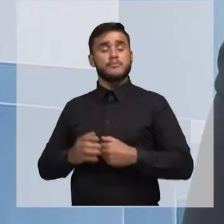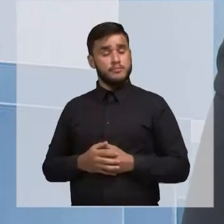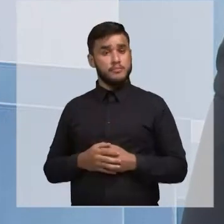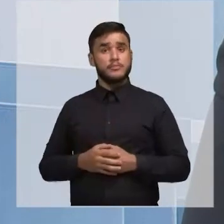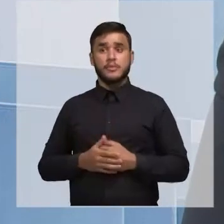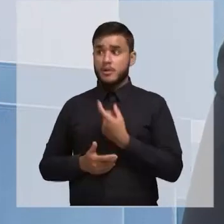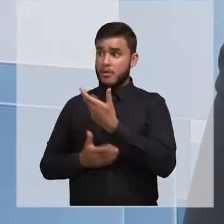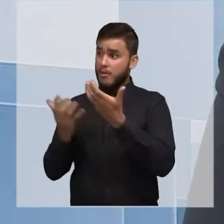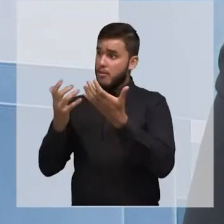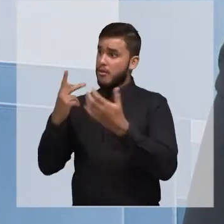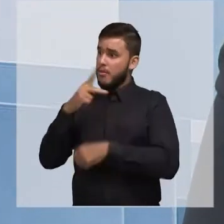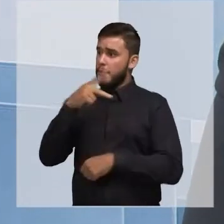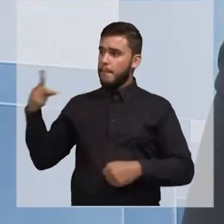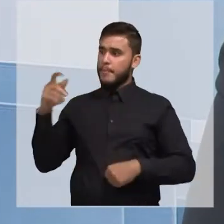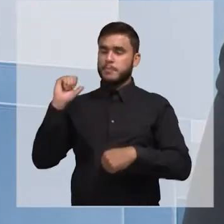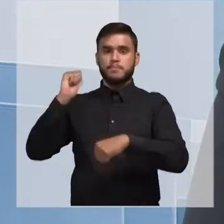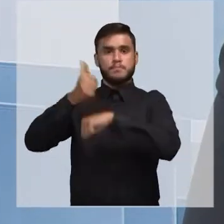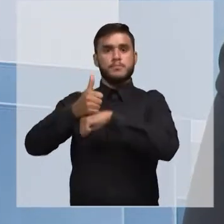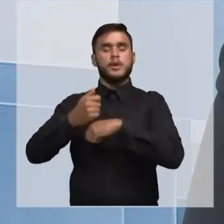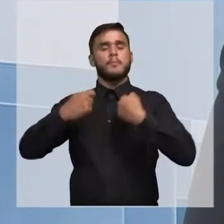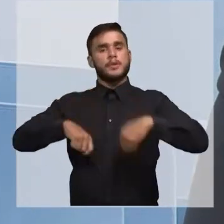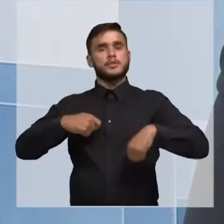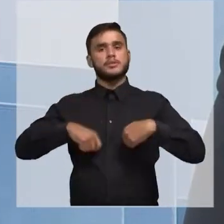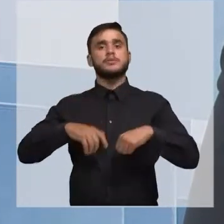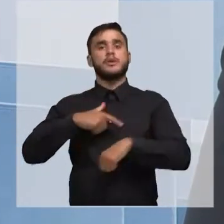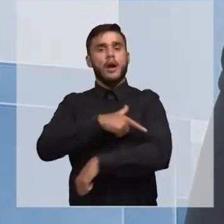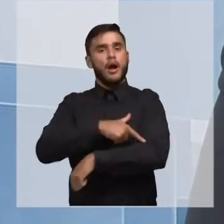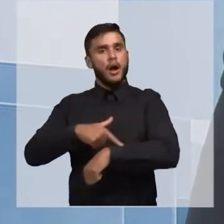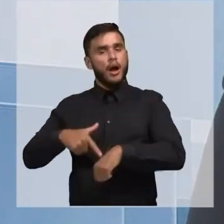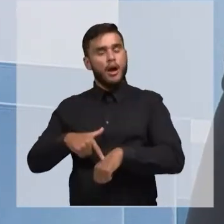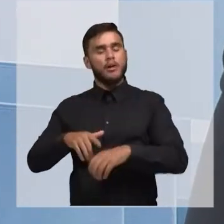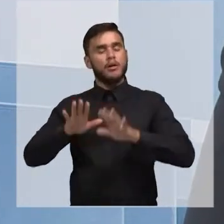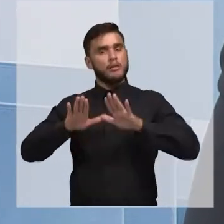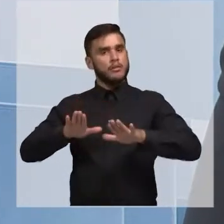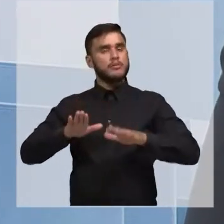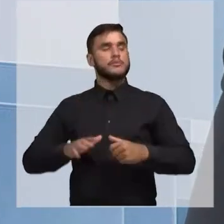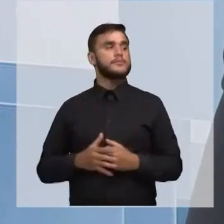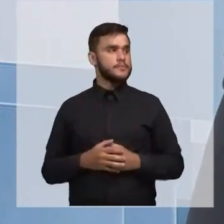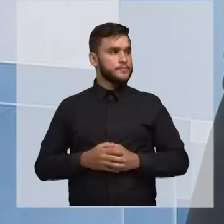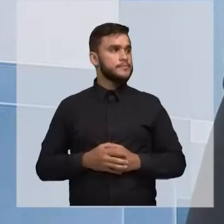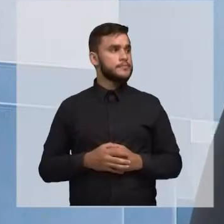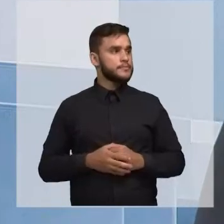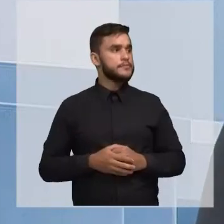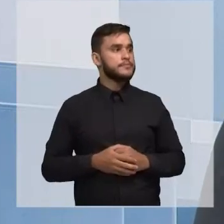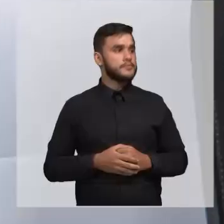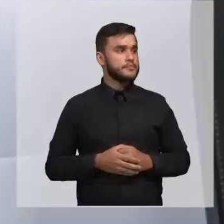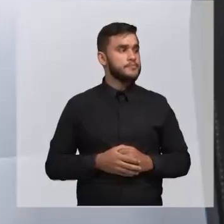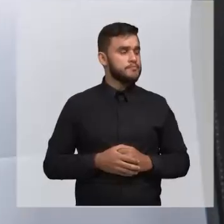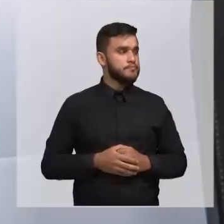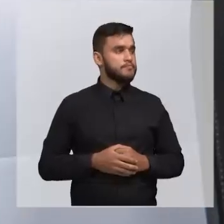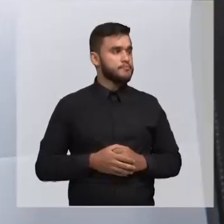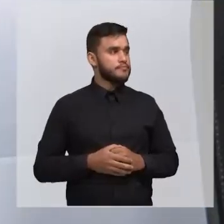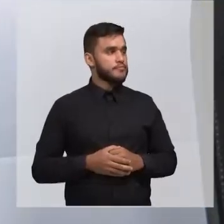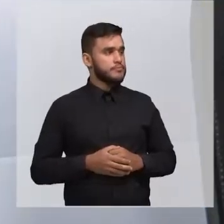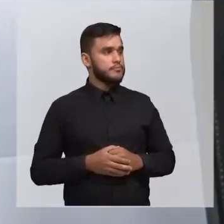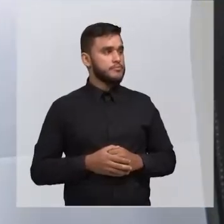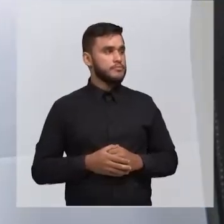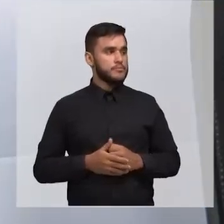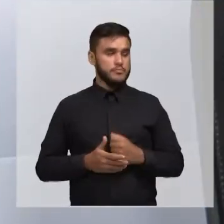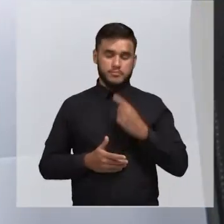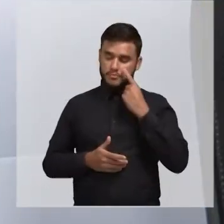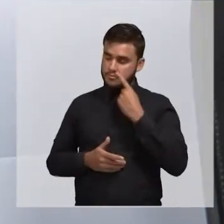cara quer ser presidente da República, tem que ter paciência, né? Tenha paciência, pelo amor de Deus. Carlos Frederico, o